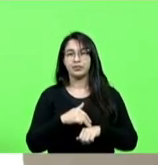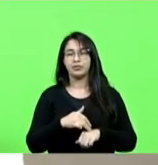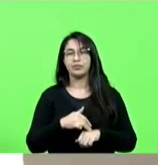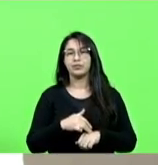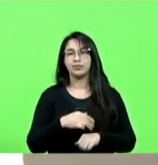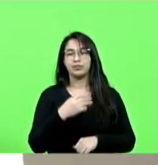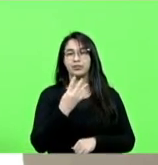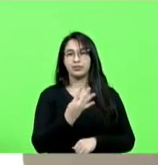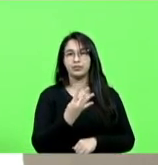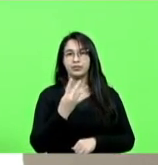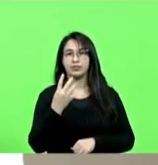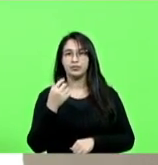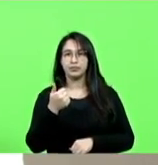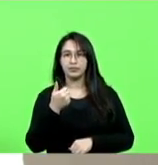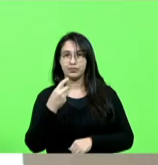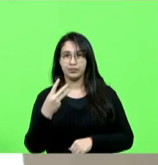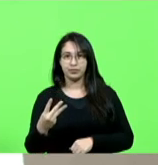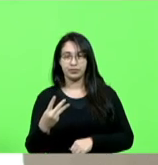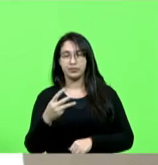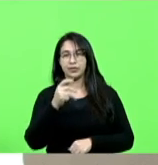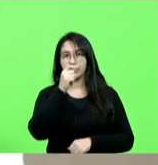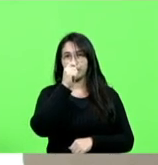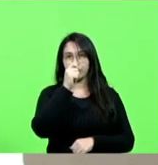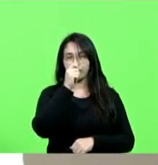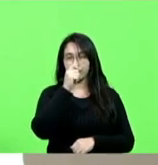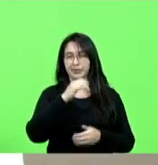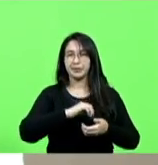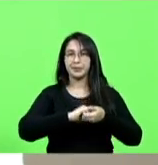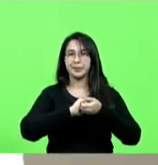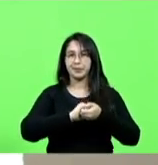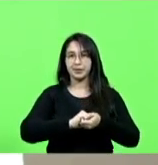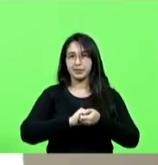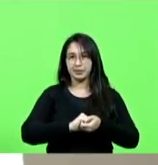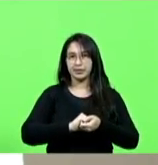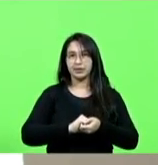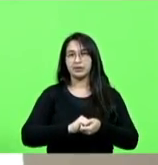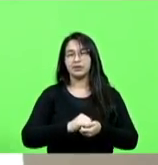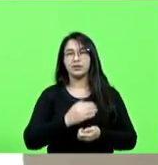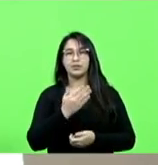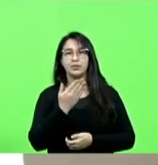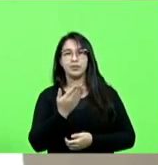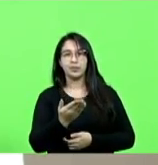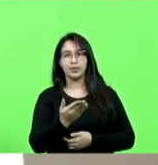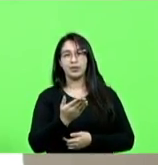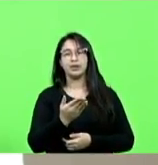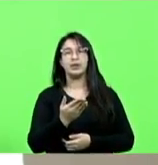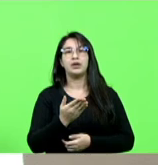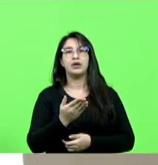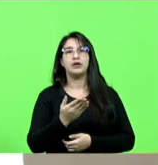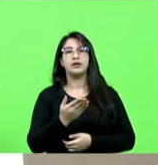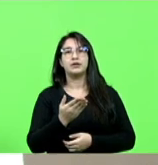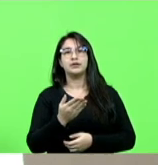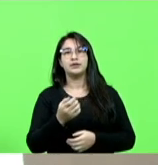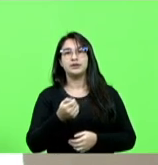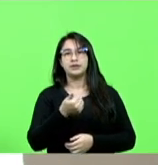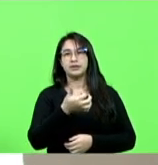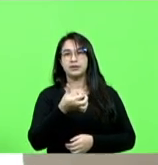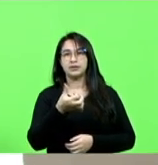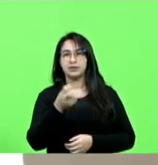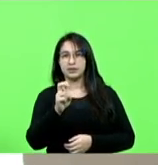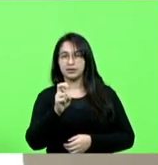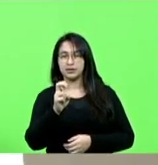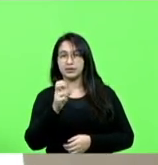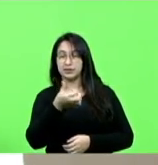413. Autor deputado João Amin cumprimentando a capitania dos portos pelos 175 anos de criação. Em discussão.